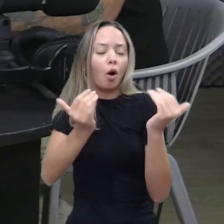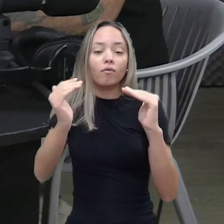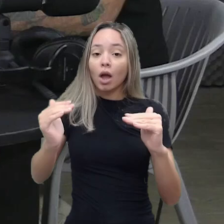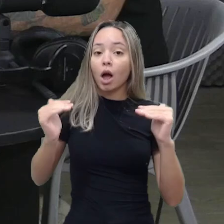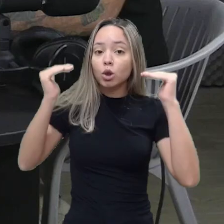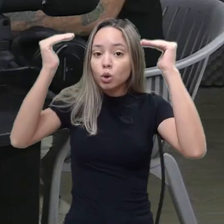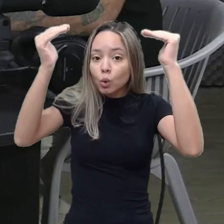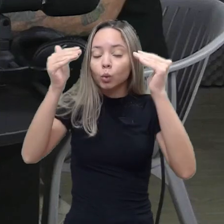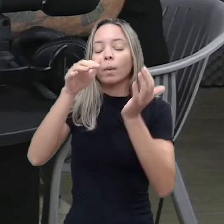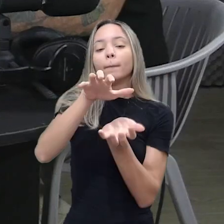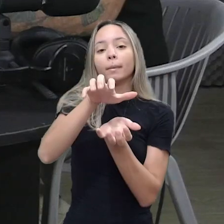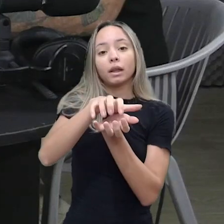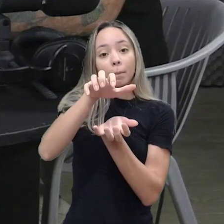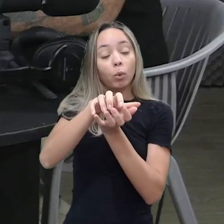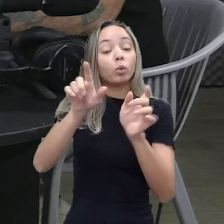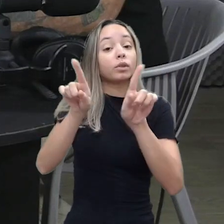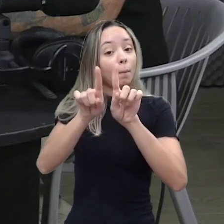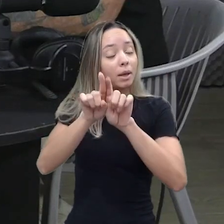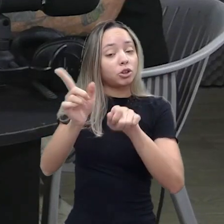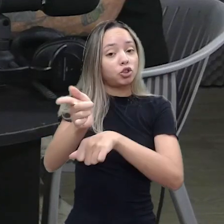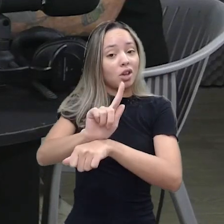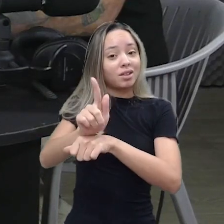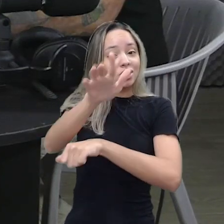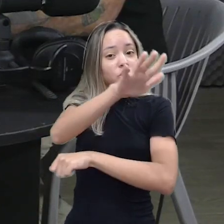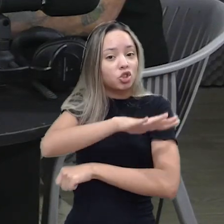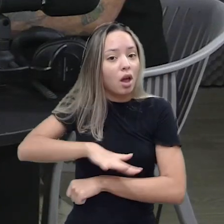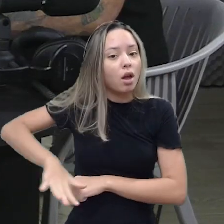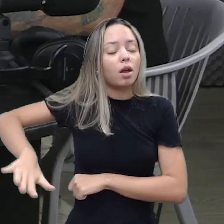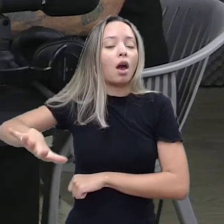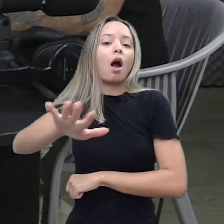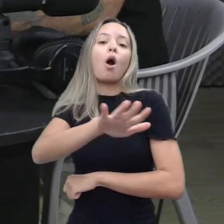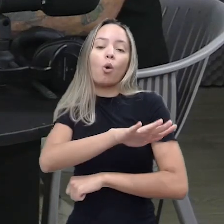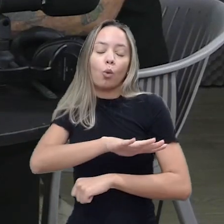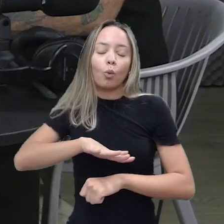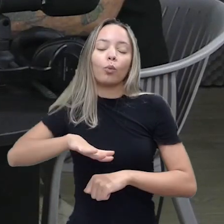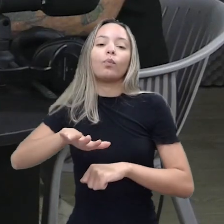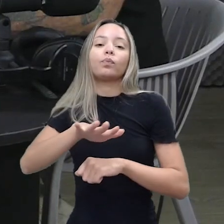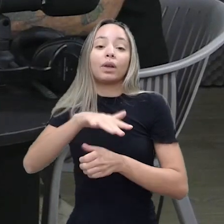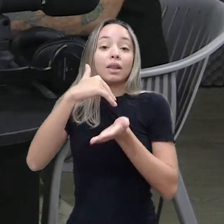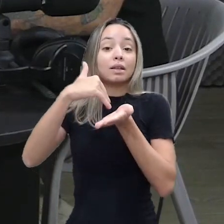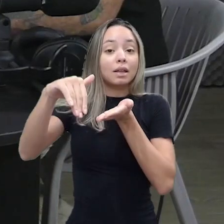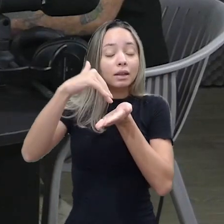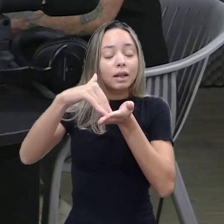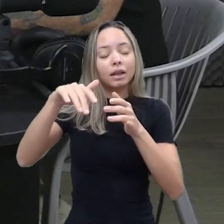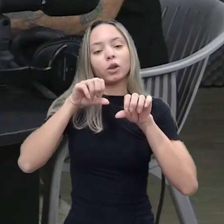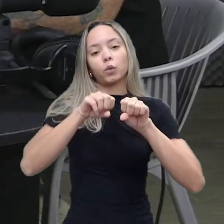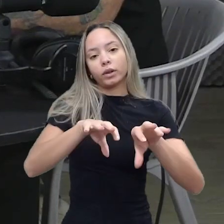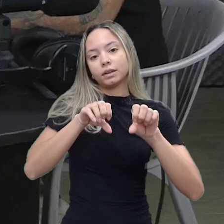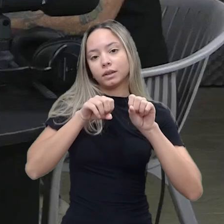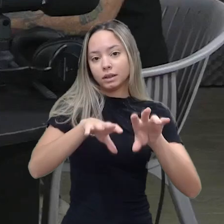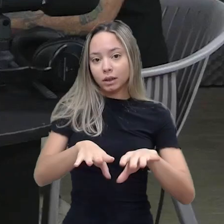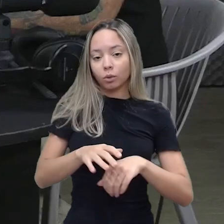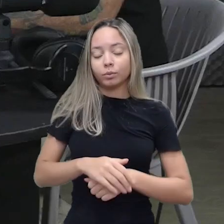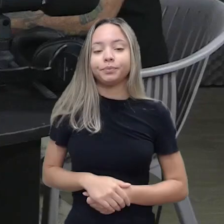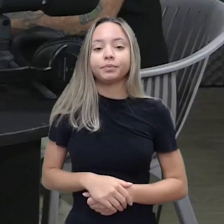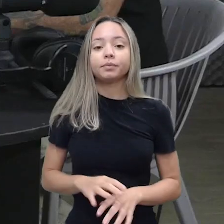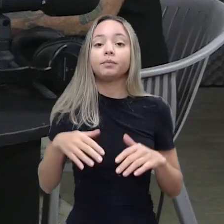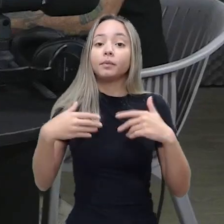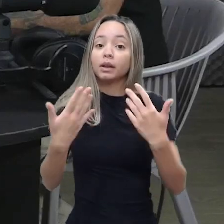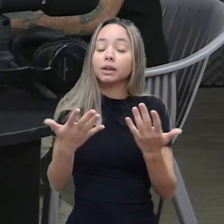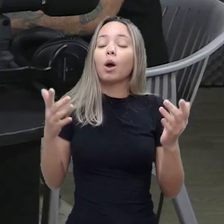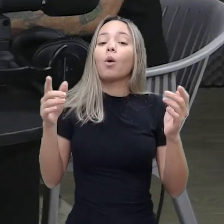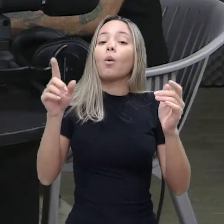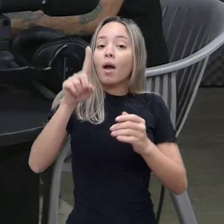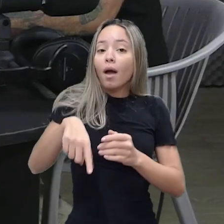e como gerente geral das modalidades também na Secretaria de Educação. Como docente do ensino superior, atuou como professora do